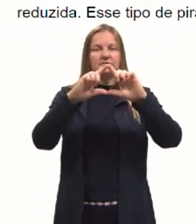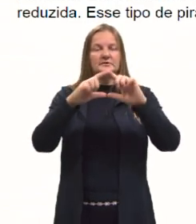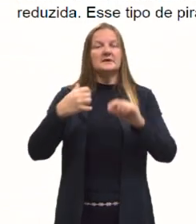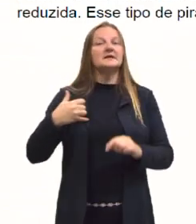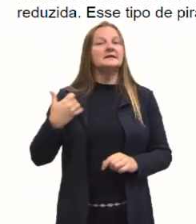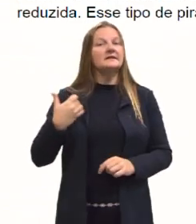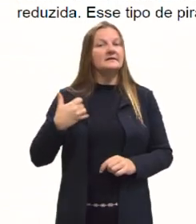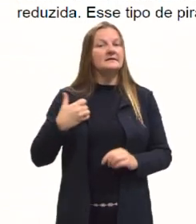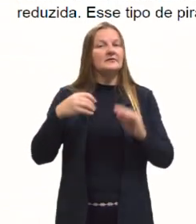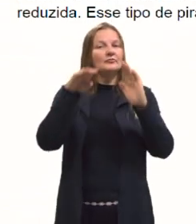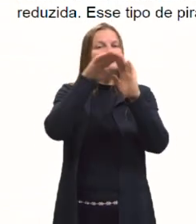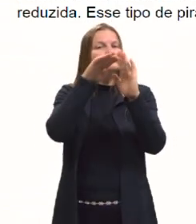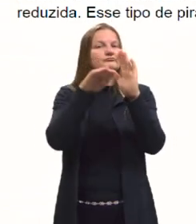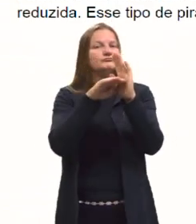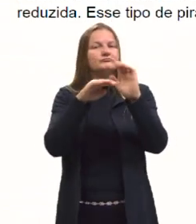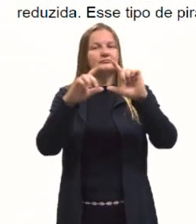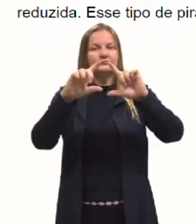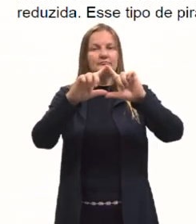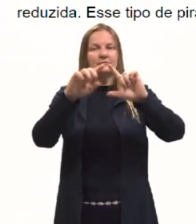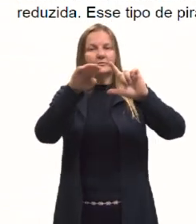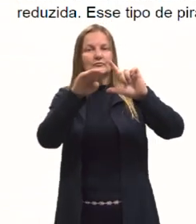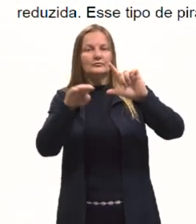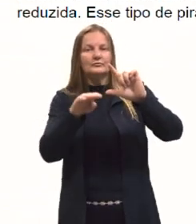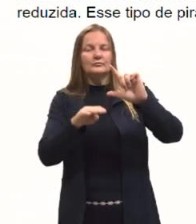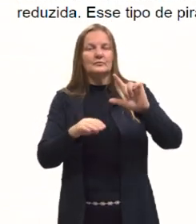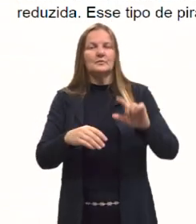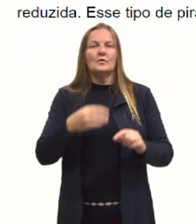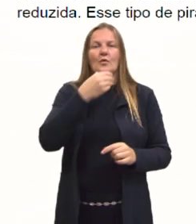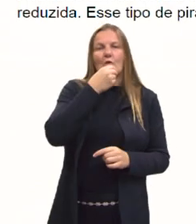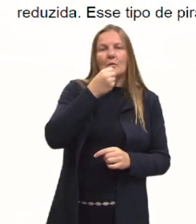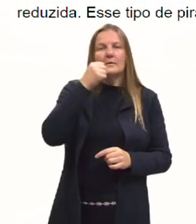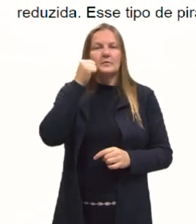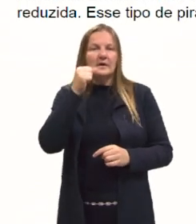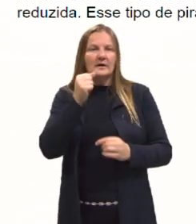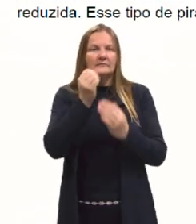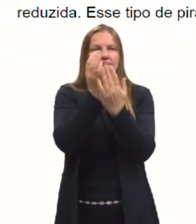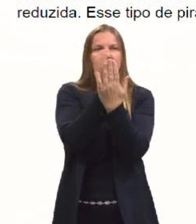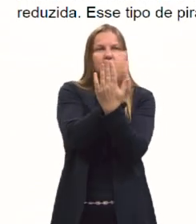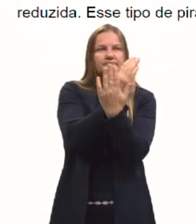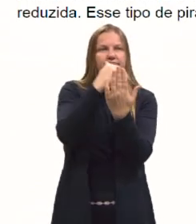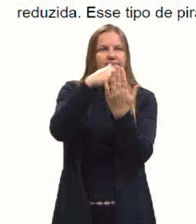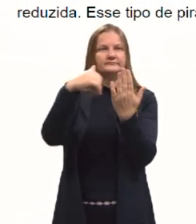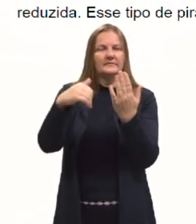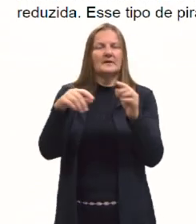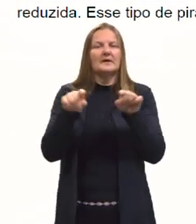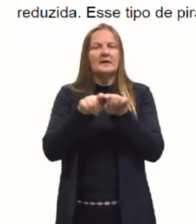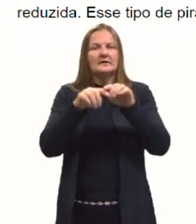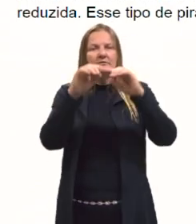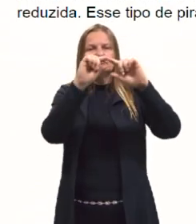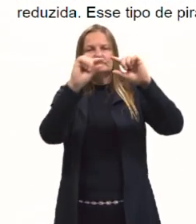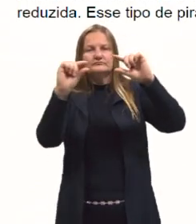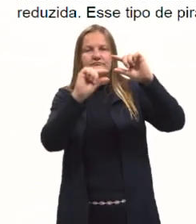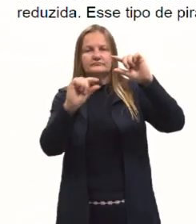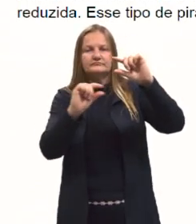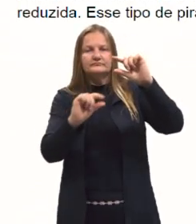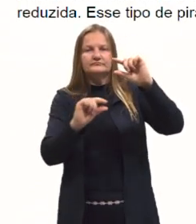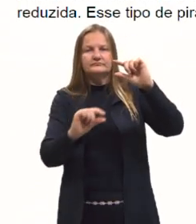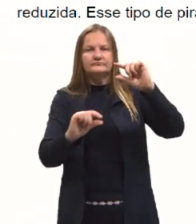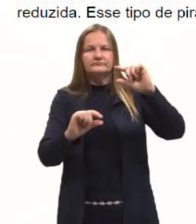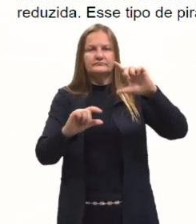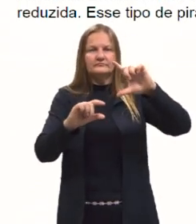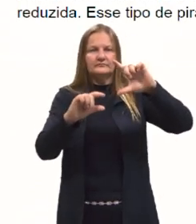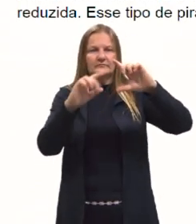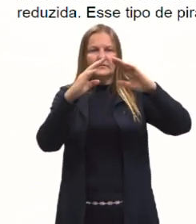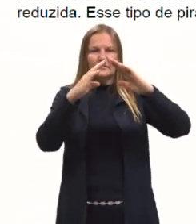pirâmide etária ela é um dividido em sexo né entre homens e mulheres e cada/vai ser um período ali